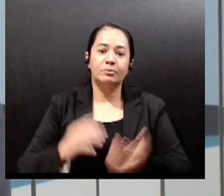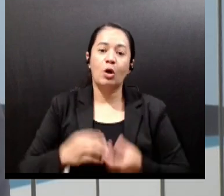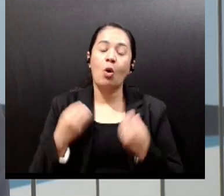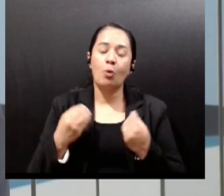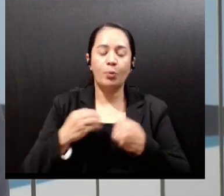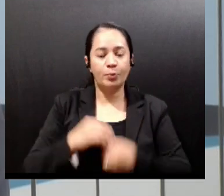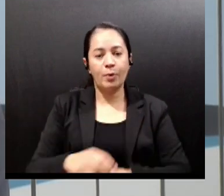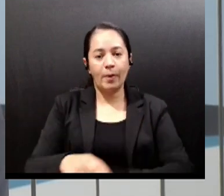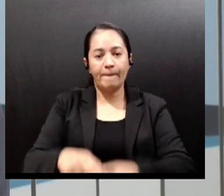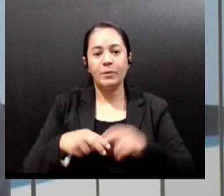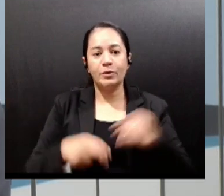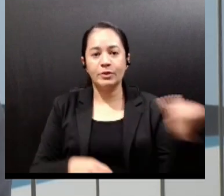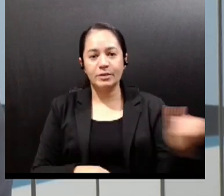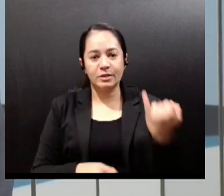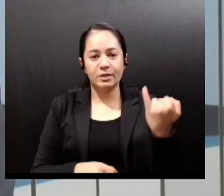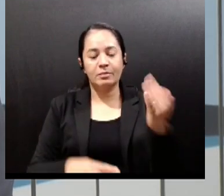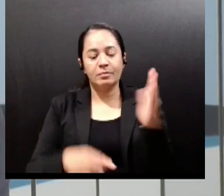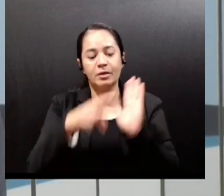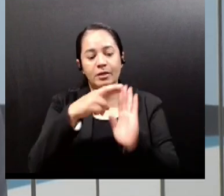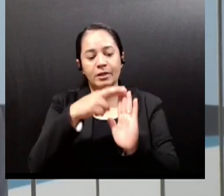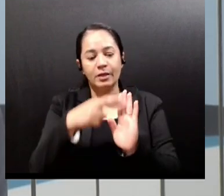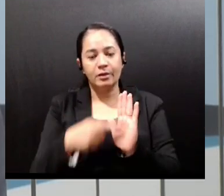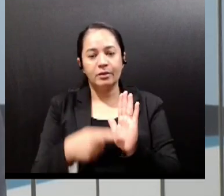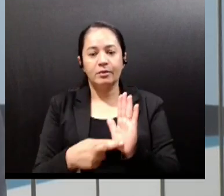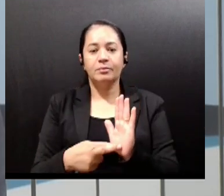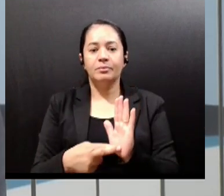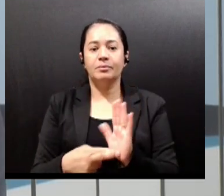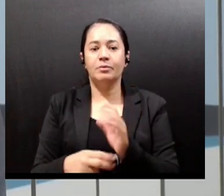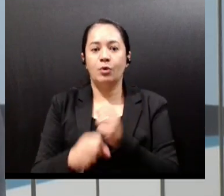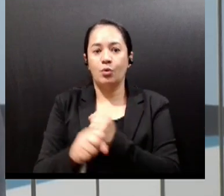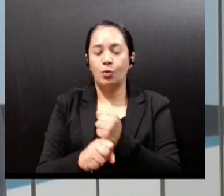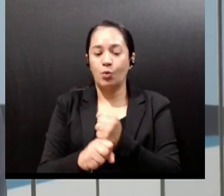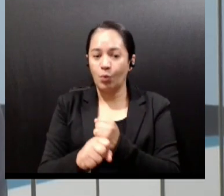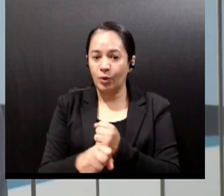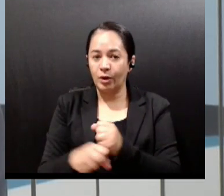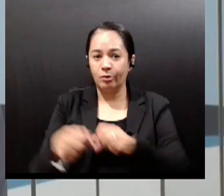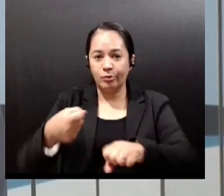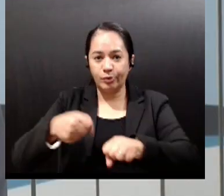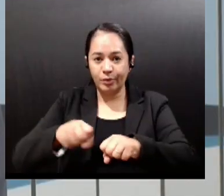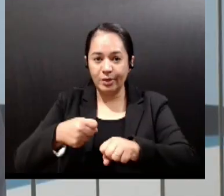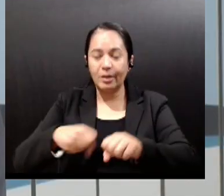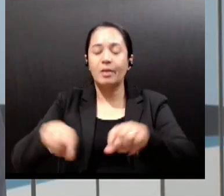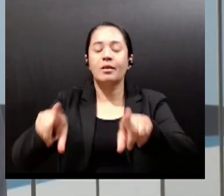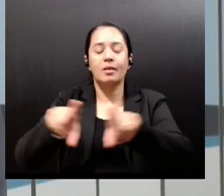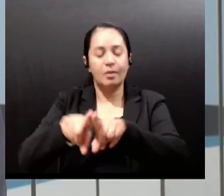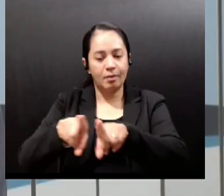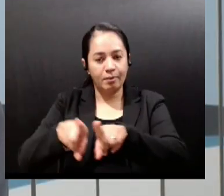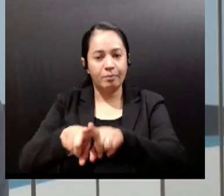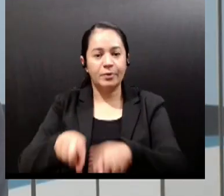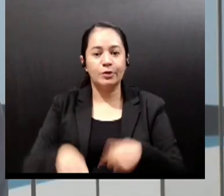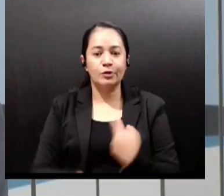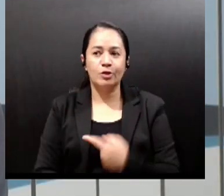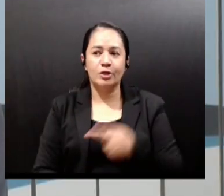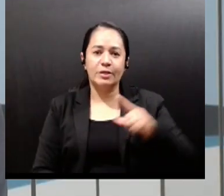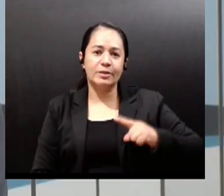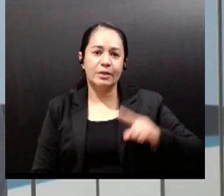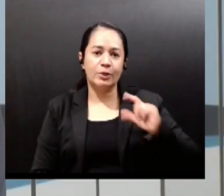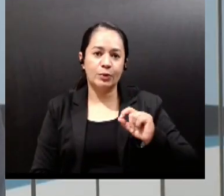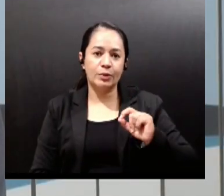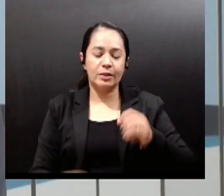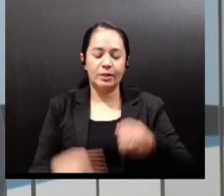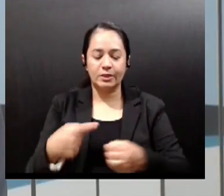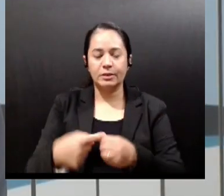essa regulamentação, o ano da motocicleta também. E assim, nós temos na cidade de Fortaleza, nós temos